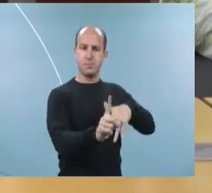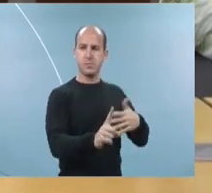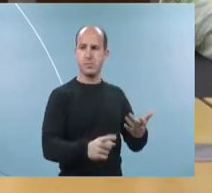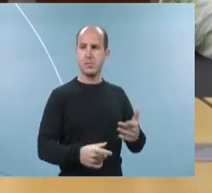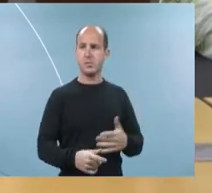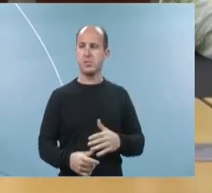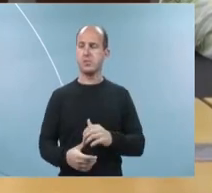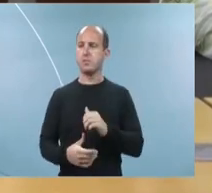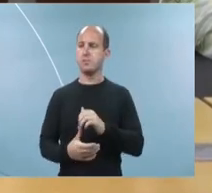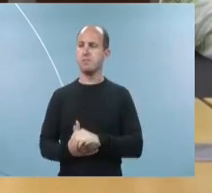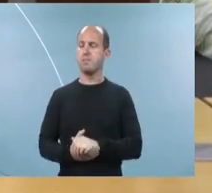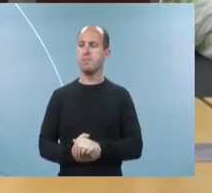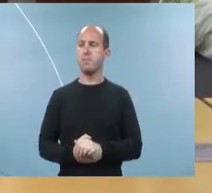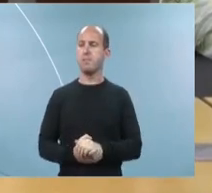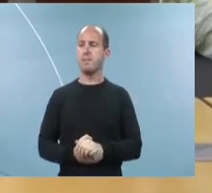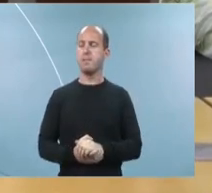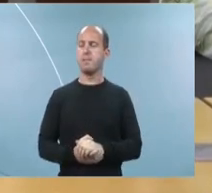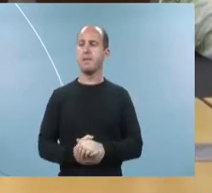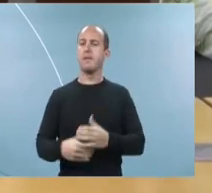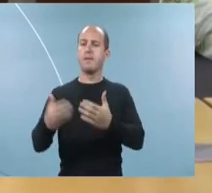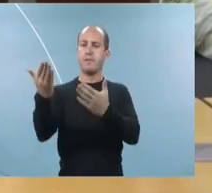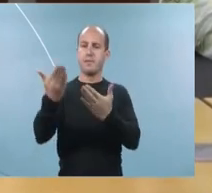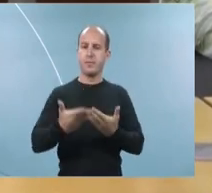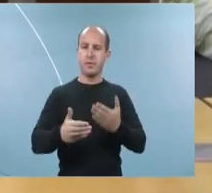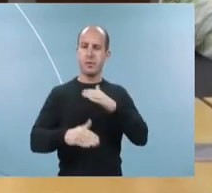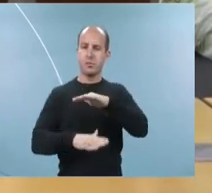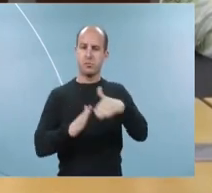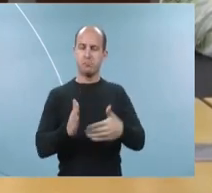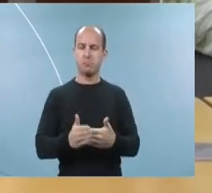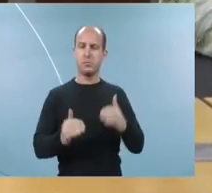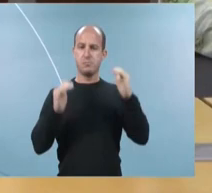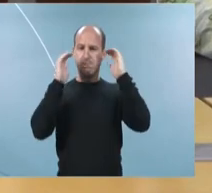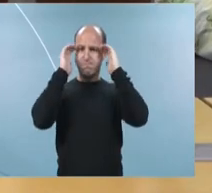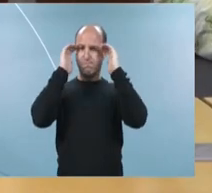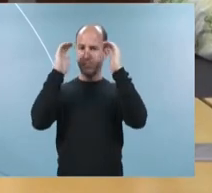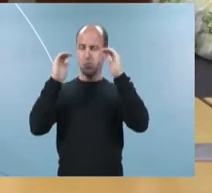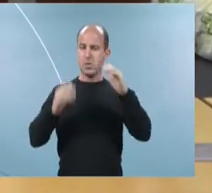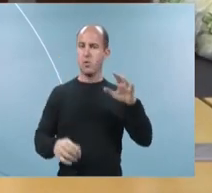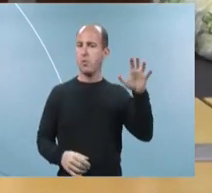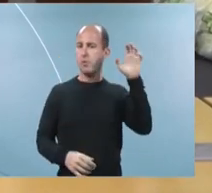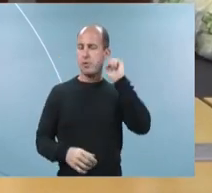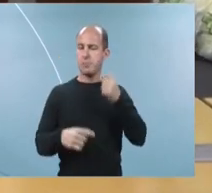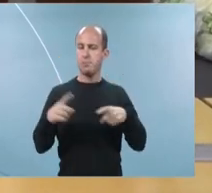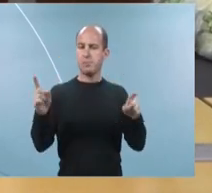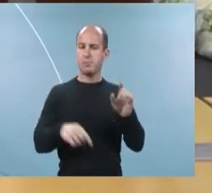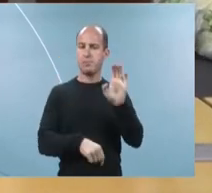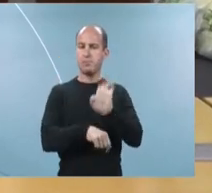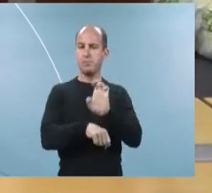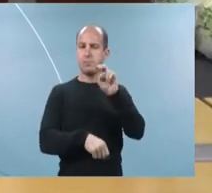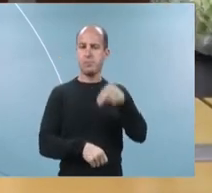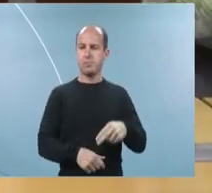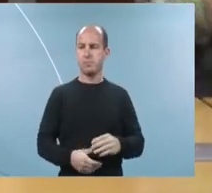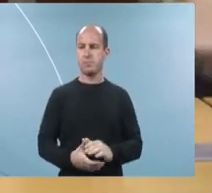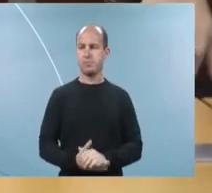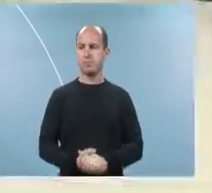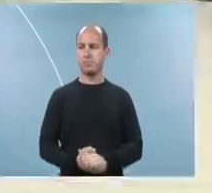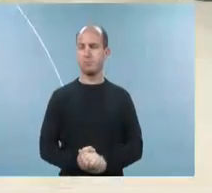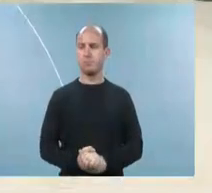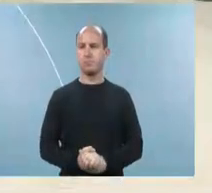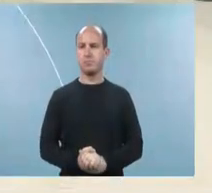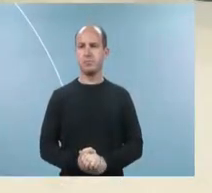do homenageado. E convido a todos para, em posição de respeito, ouvirmos o hino do Estado do Rio Grande do Norte.